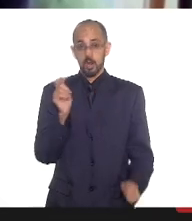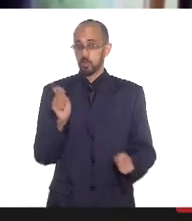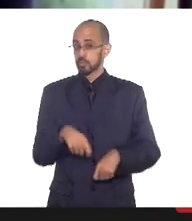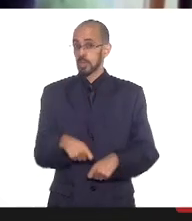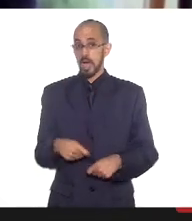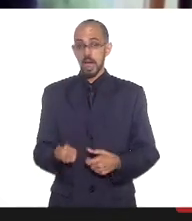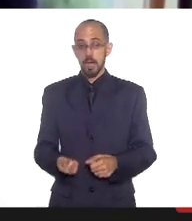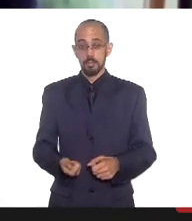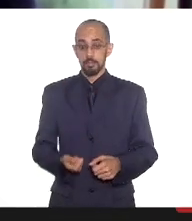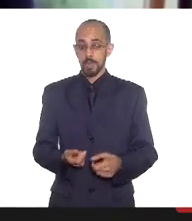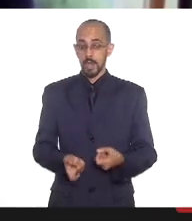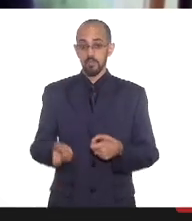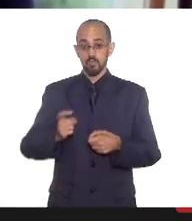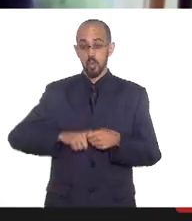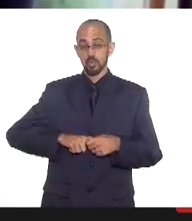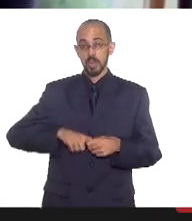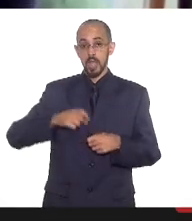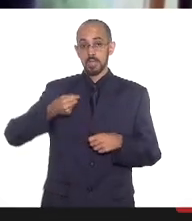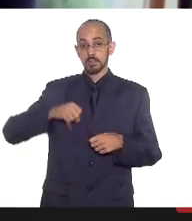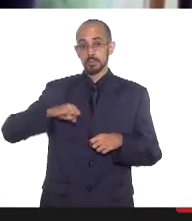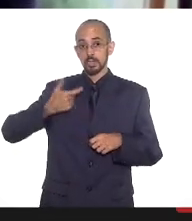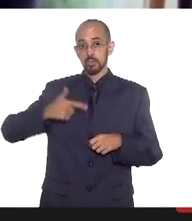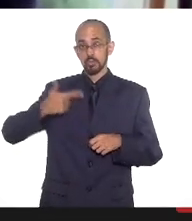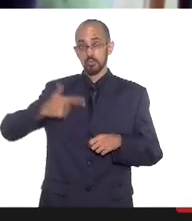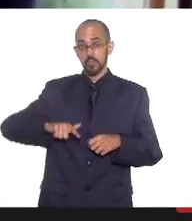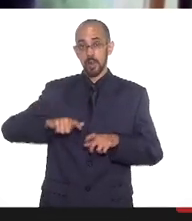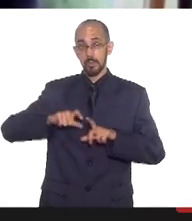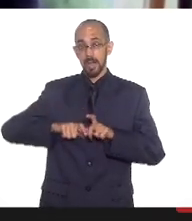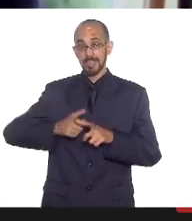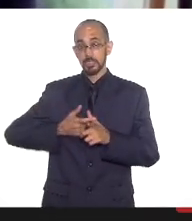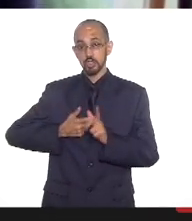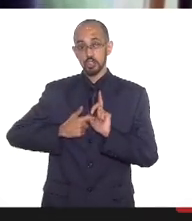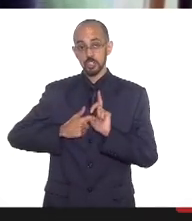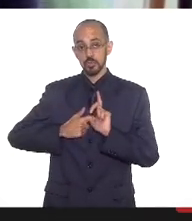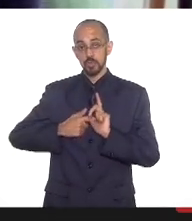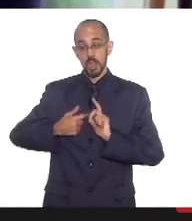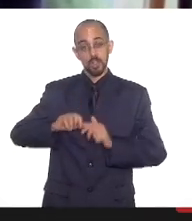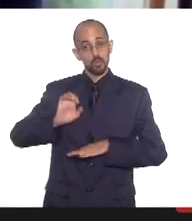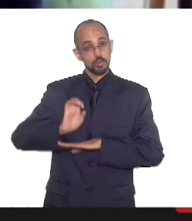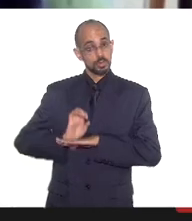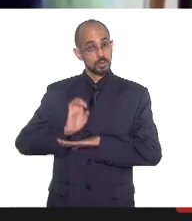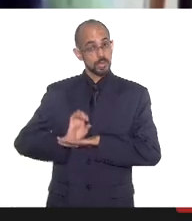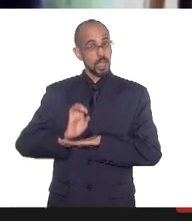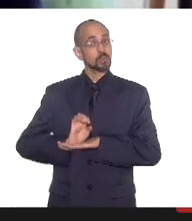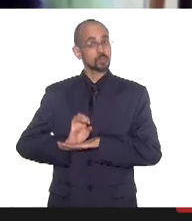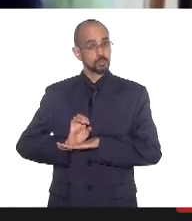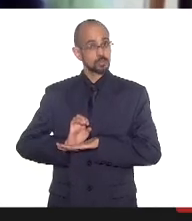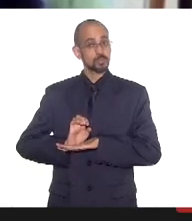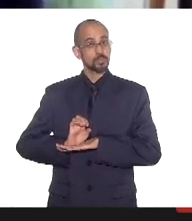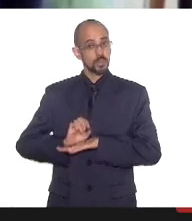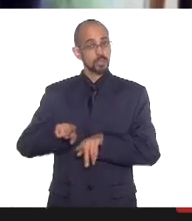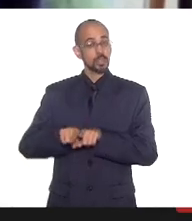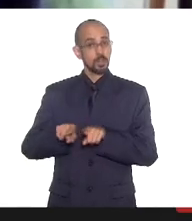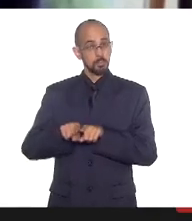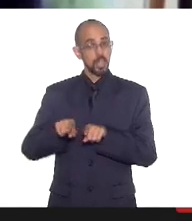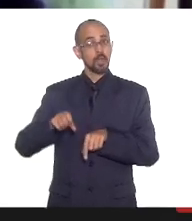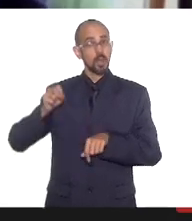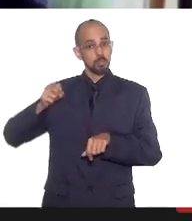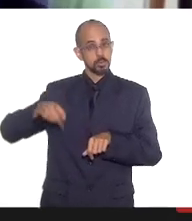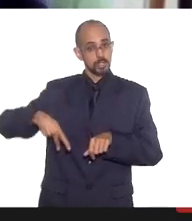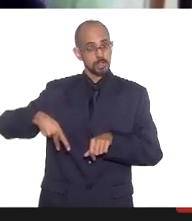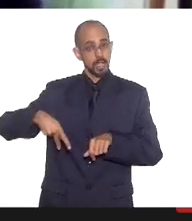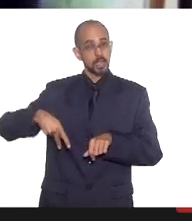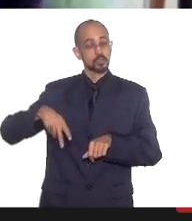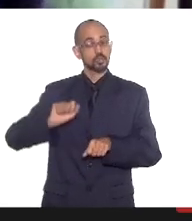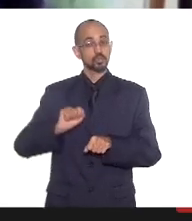recuperar sem onerar o estado sim aumentar a lista dos membros da Previdência Social não